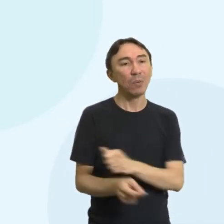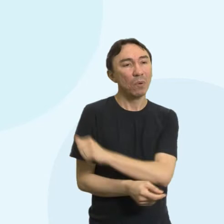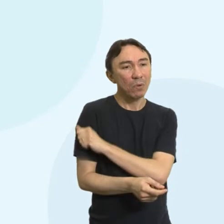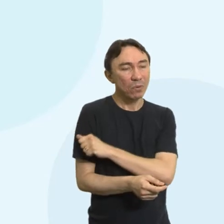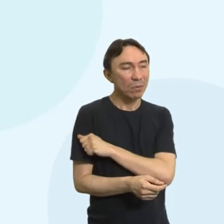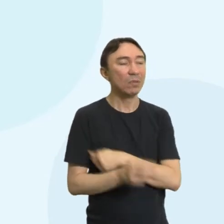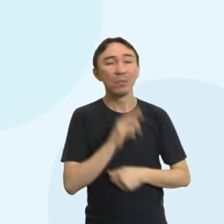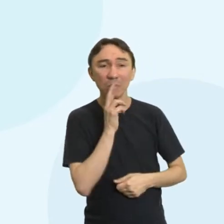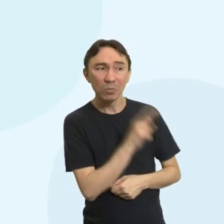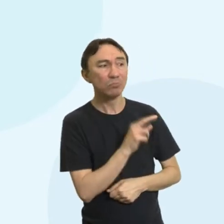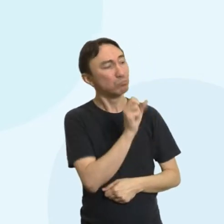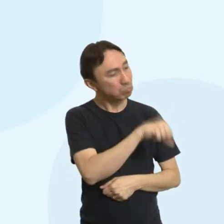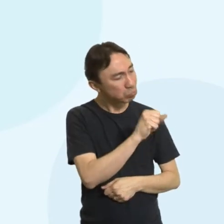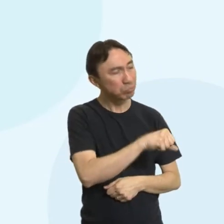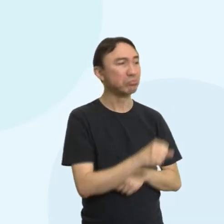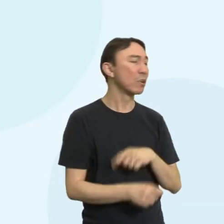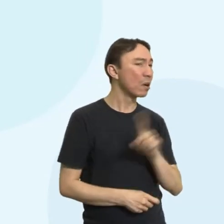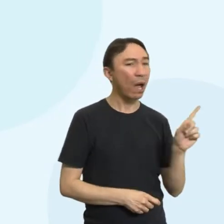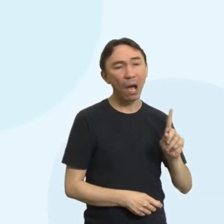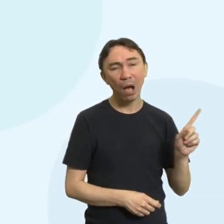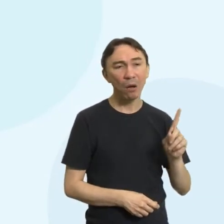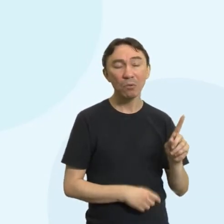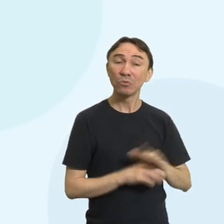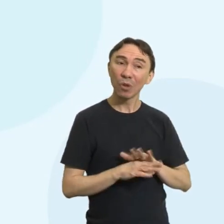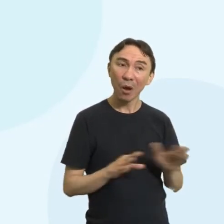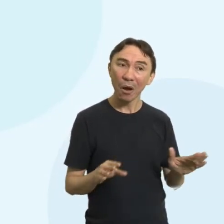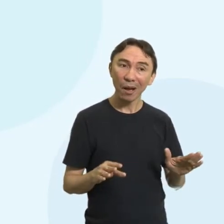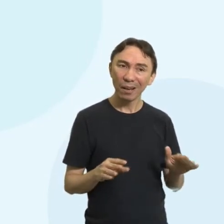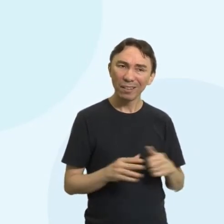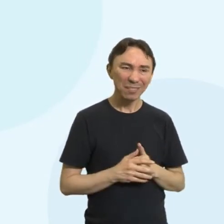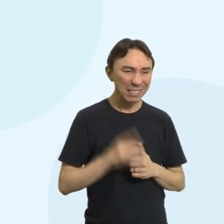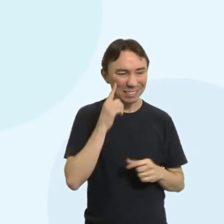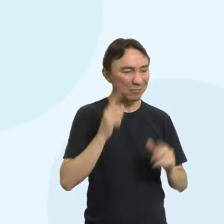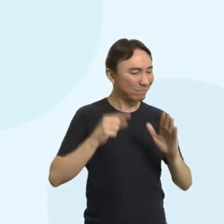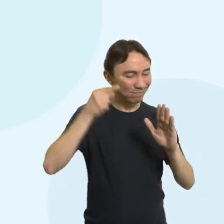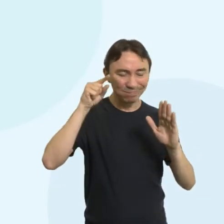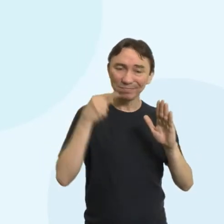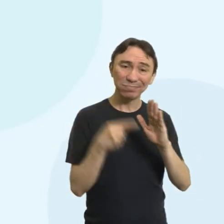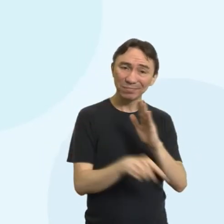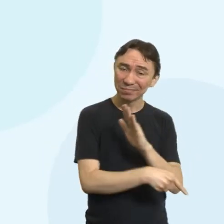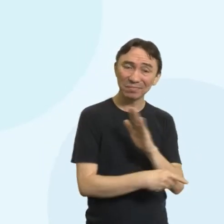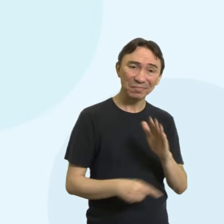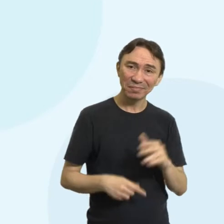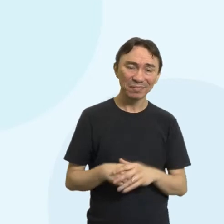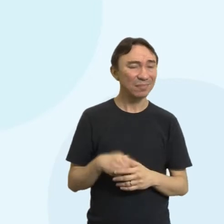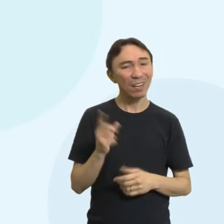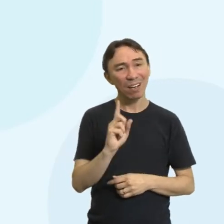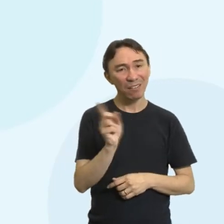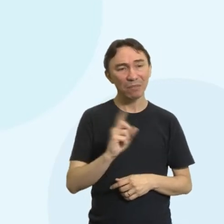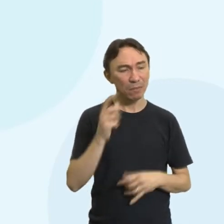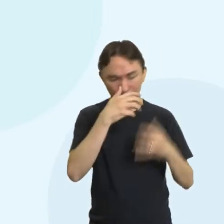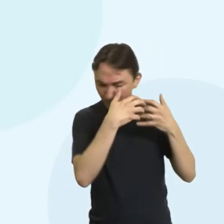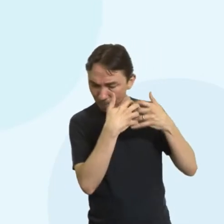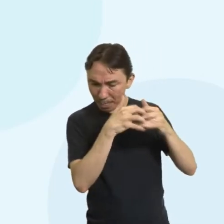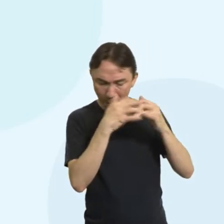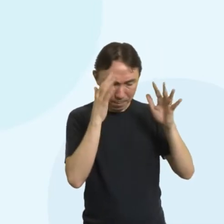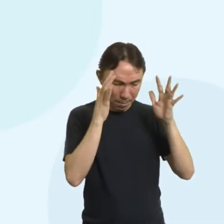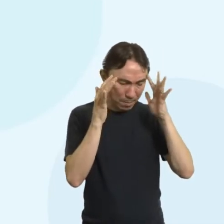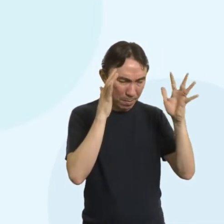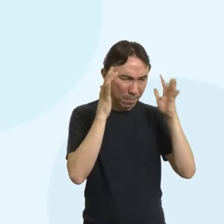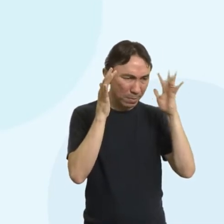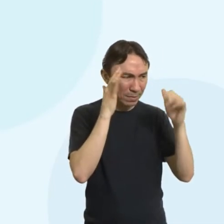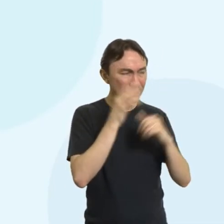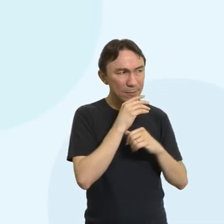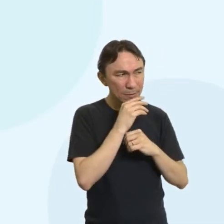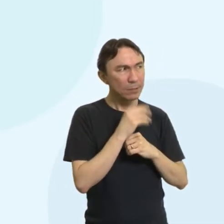não, talvez, uma ou duas palavrinhas, mas não exploram tanto a construção do raciocínio, de como ele realizou